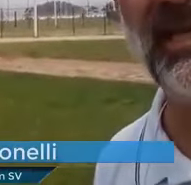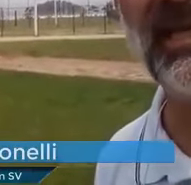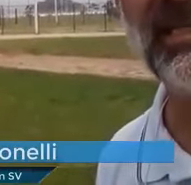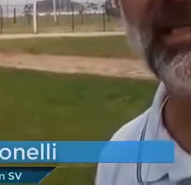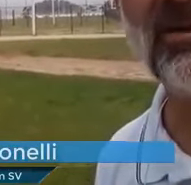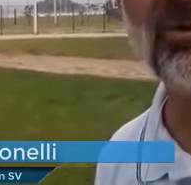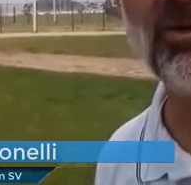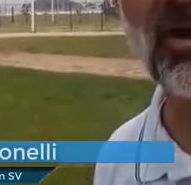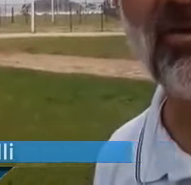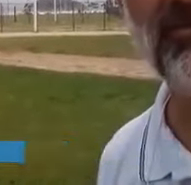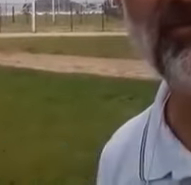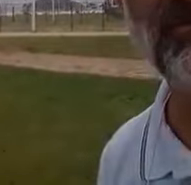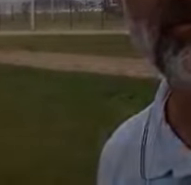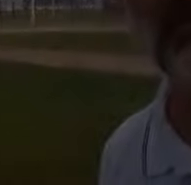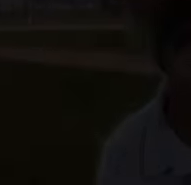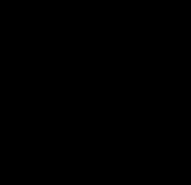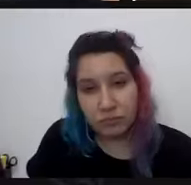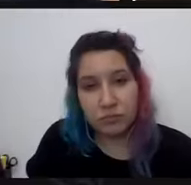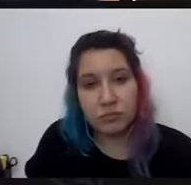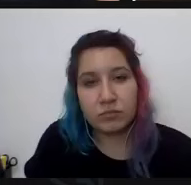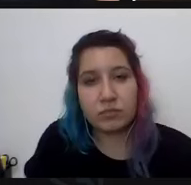cidade, degradação total.